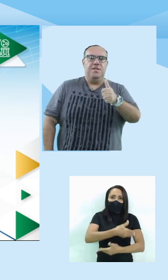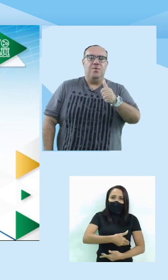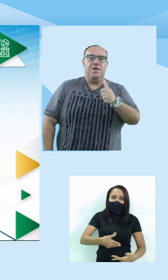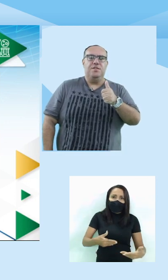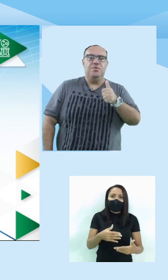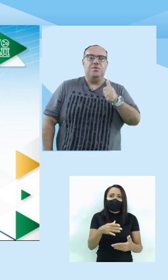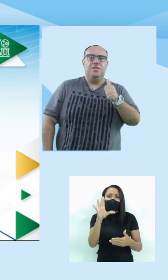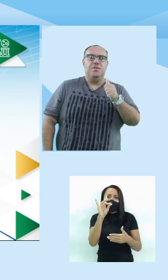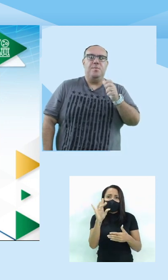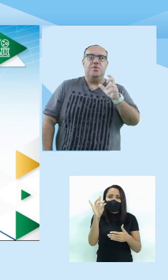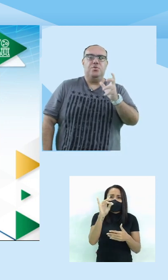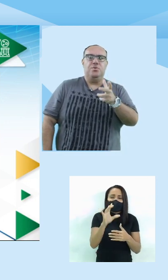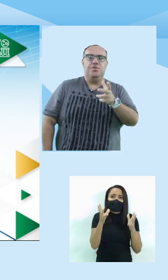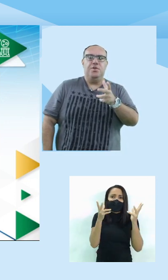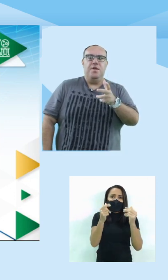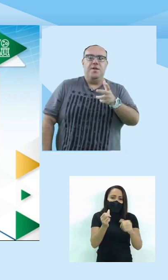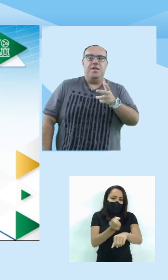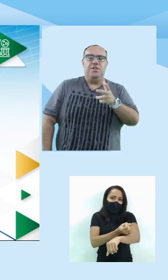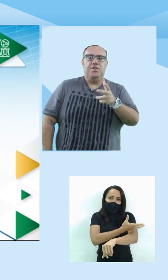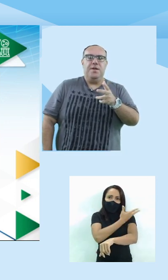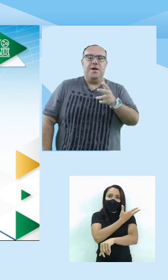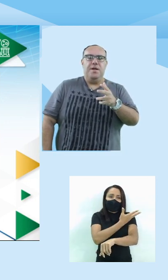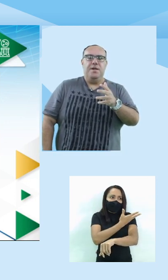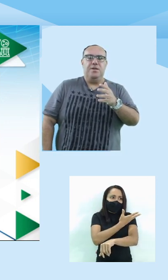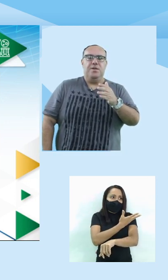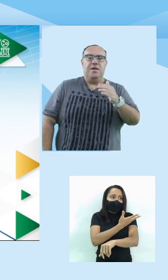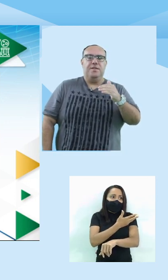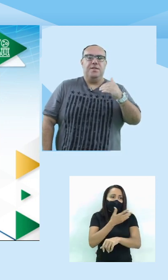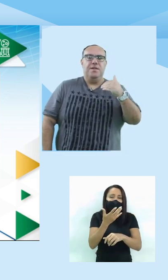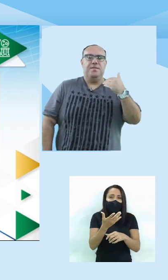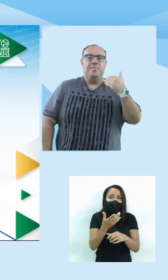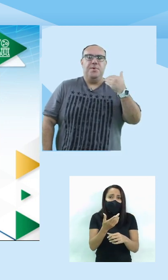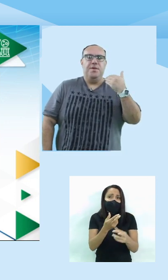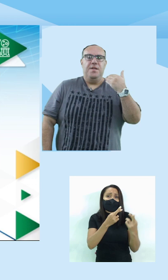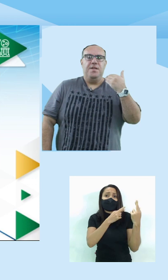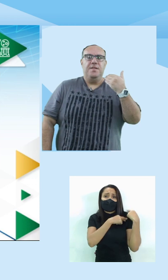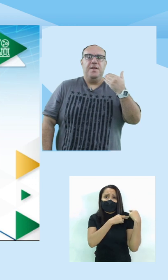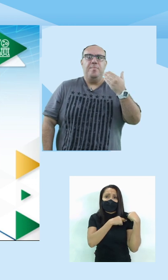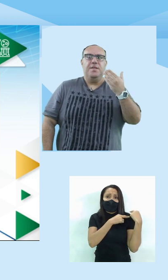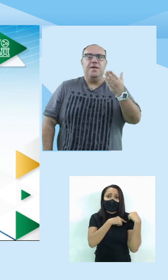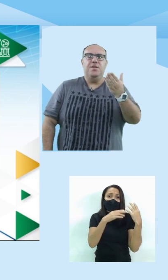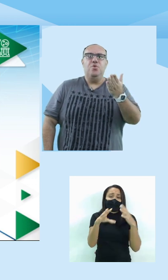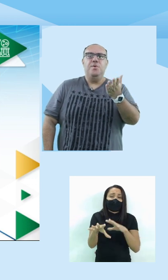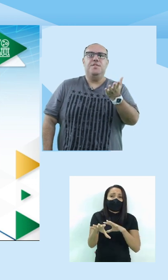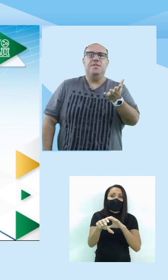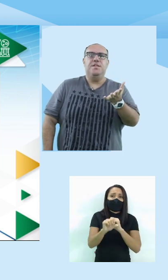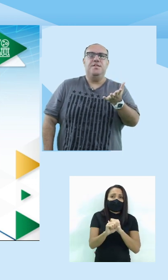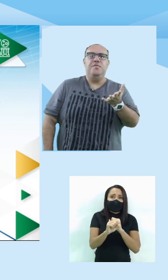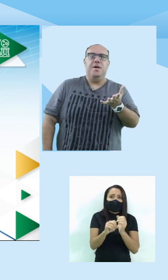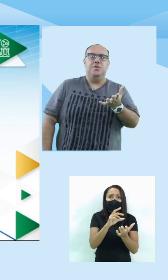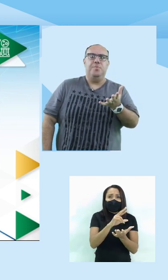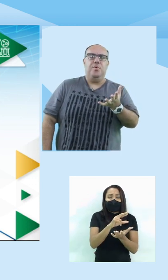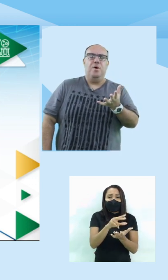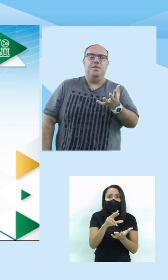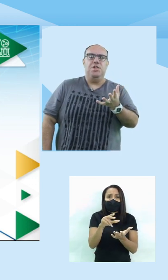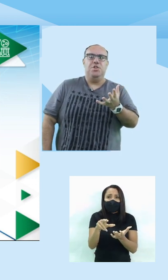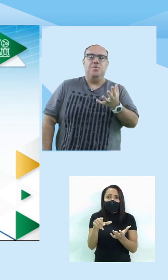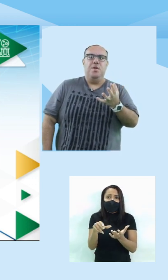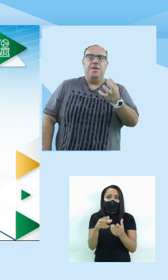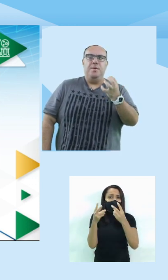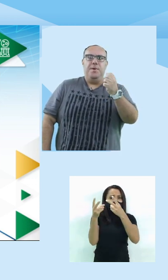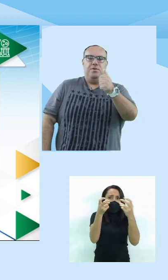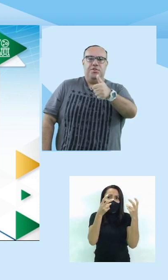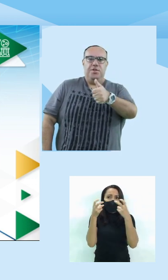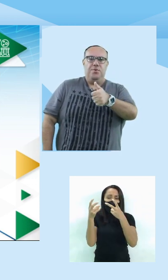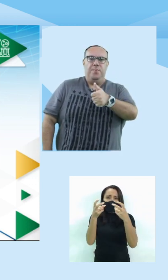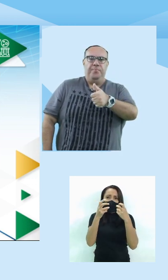sede de quase todas as emoções. Ele está encarregado até de receber e interpretar inúmeros sinais enviados pelo organismo